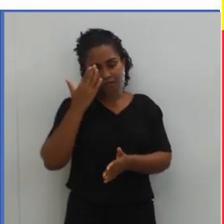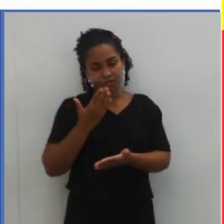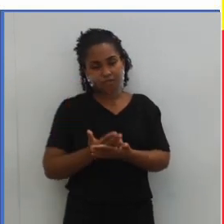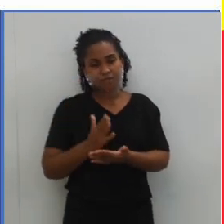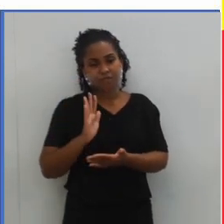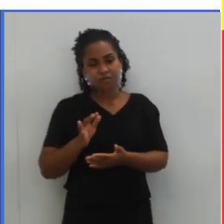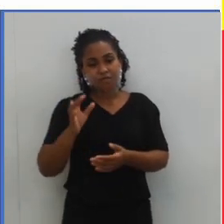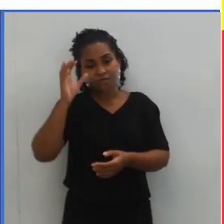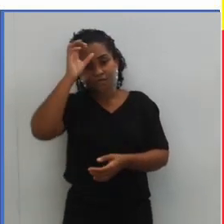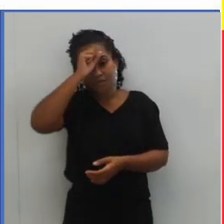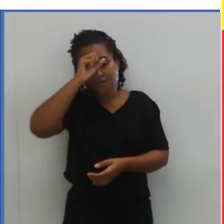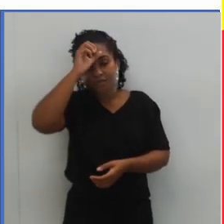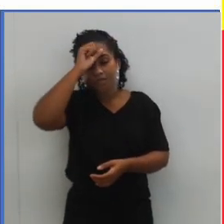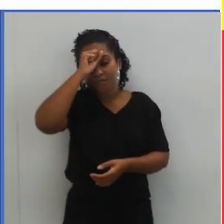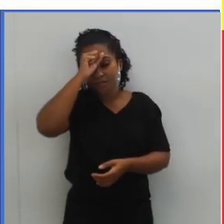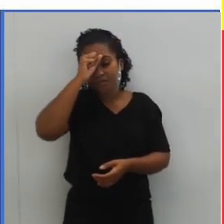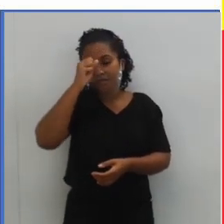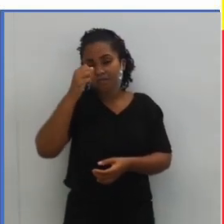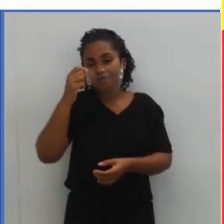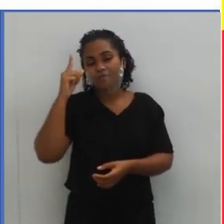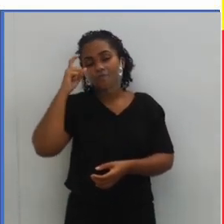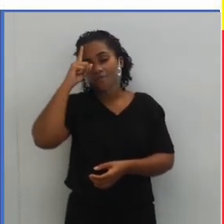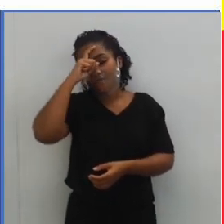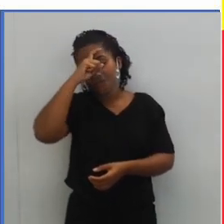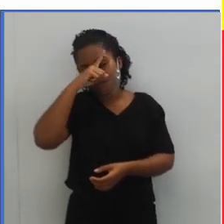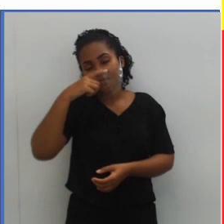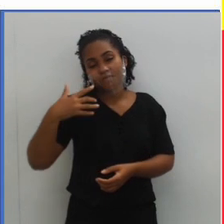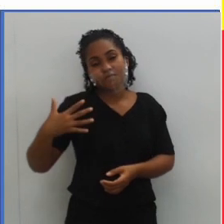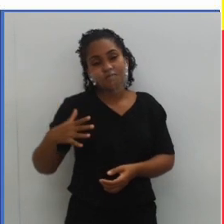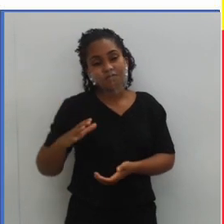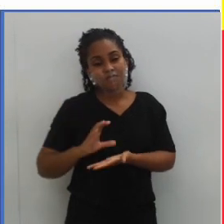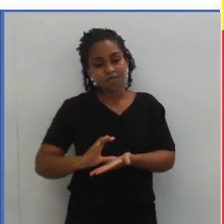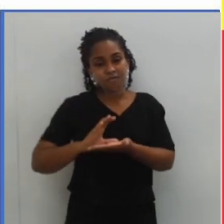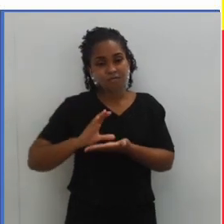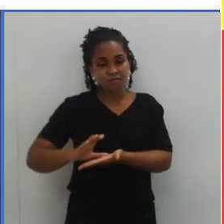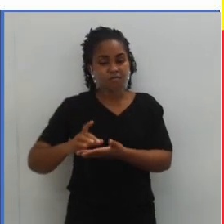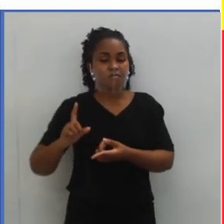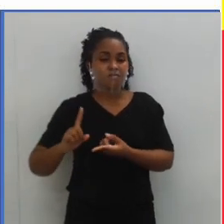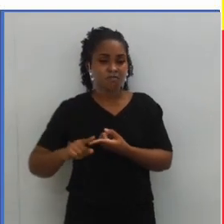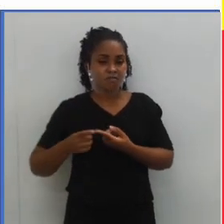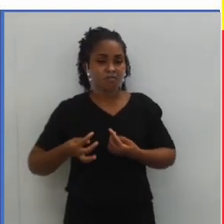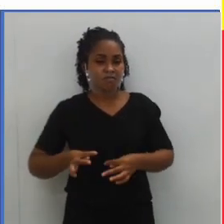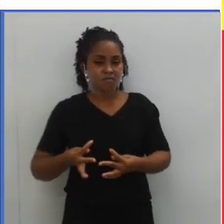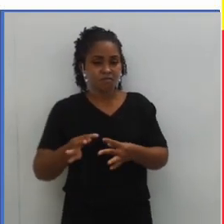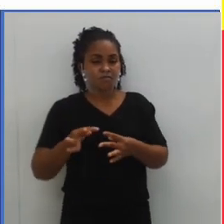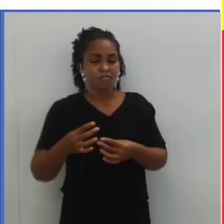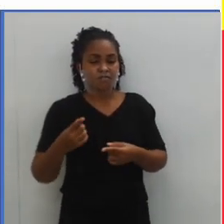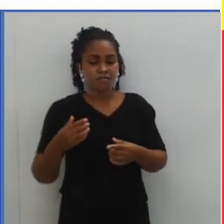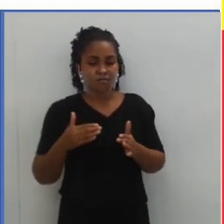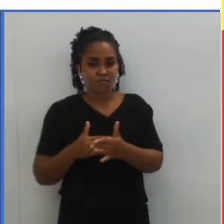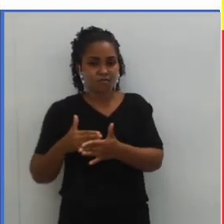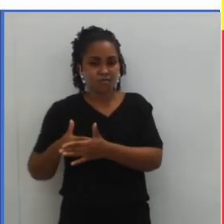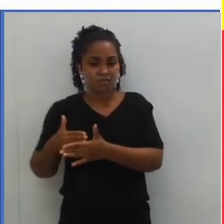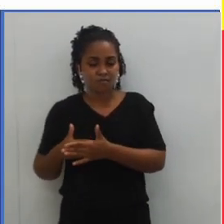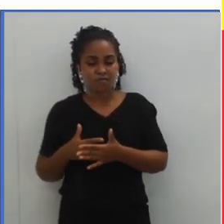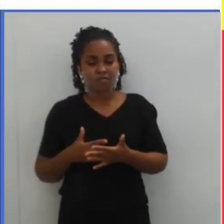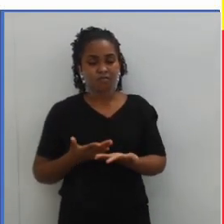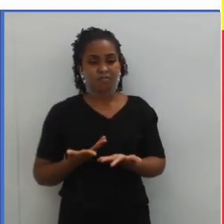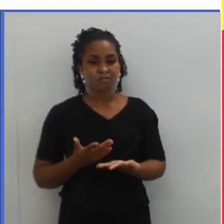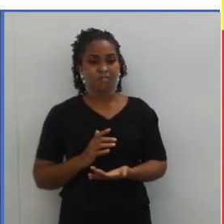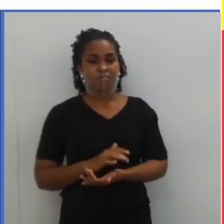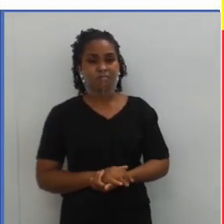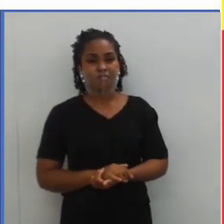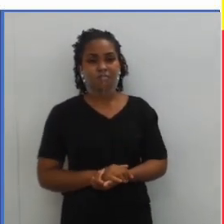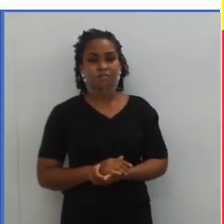cinema, justamente porque eu falei das dificuldades financeiras e tecnológicas, né, devido às limitações técnicas e financeiras. Aí,